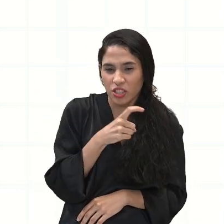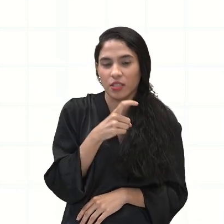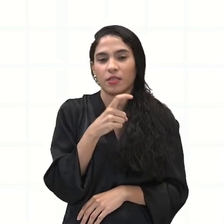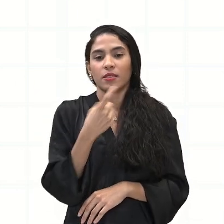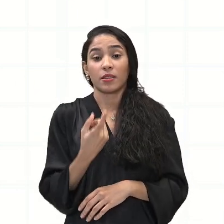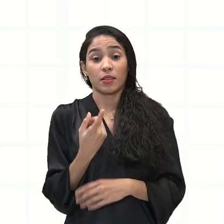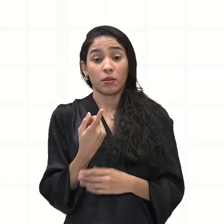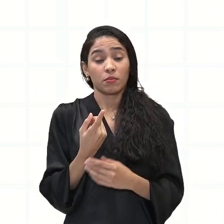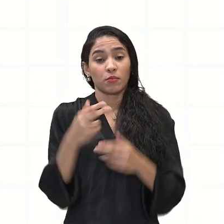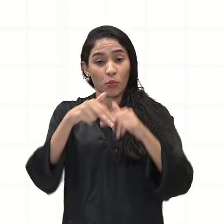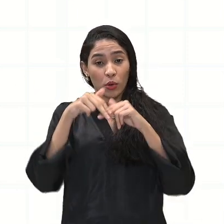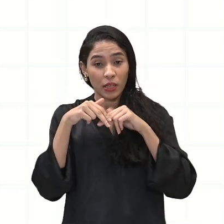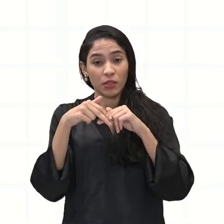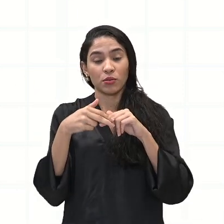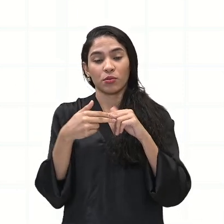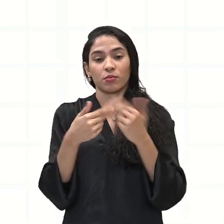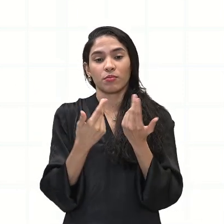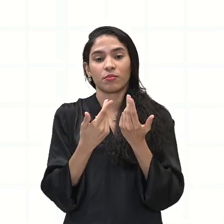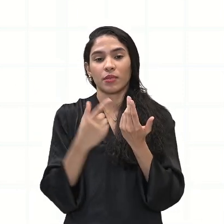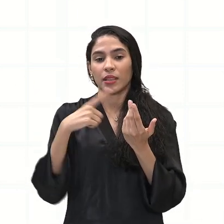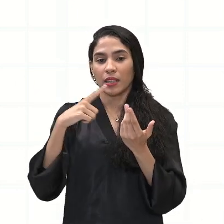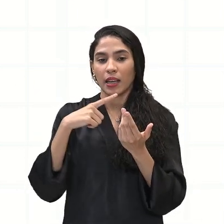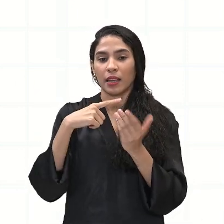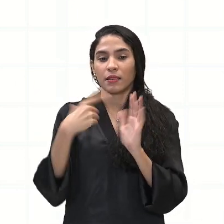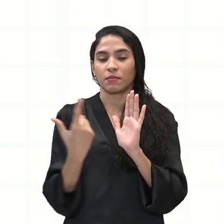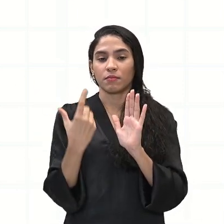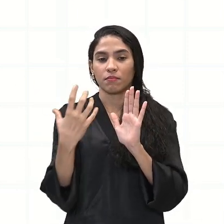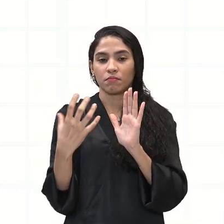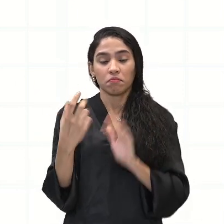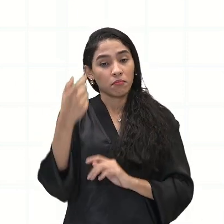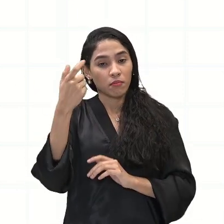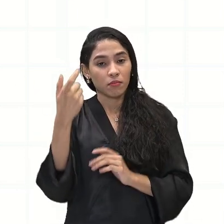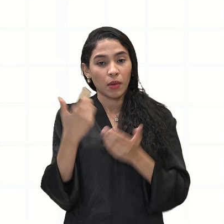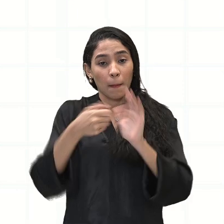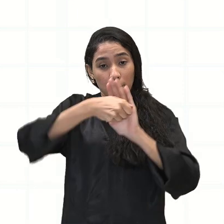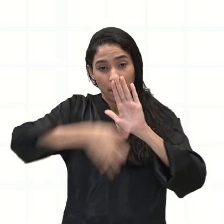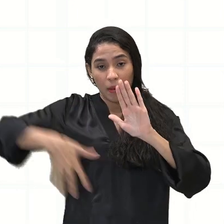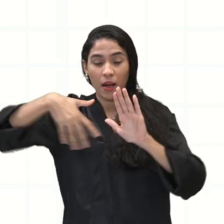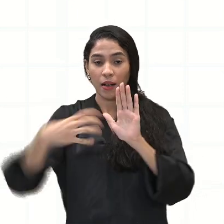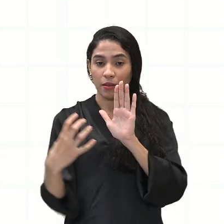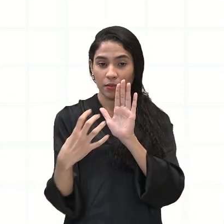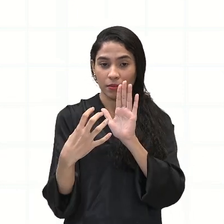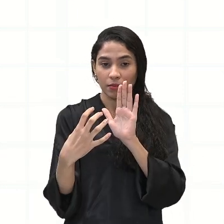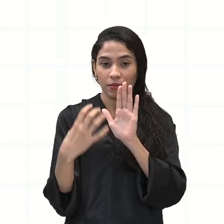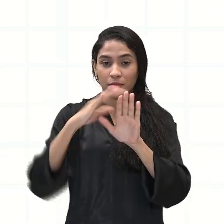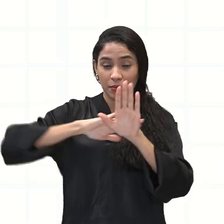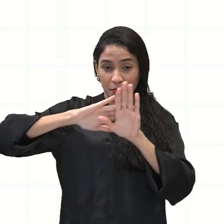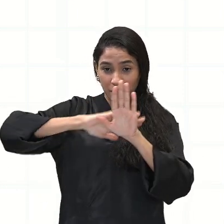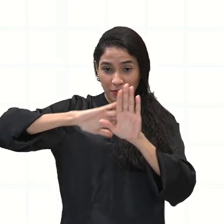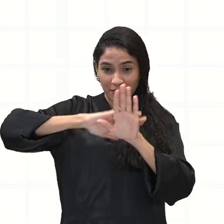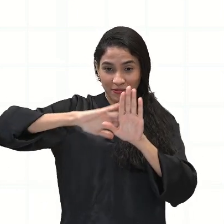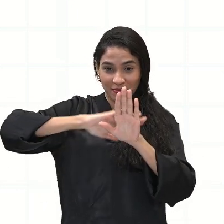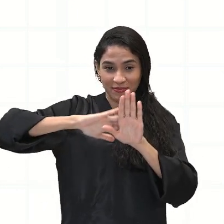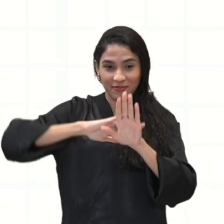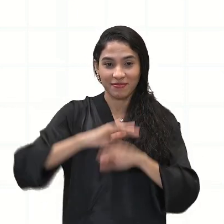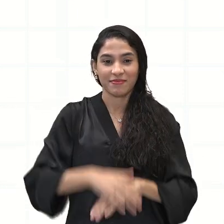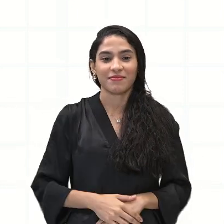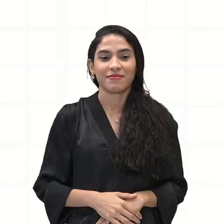aí a figura de linguagem de pensamento chamada eufemismo.